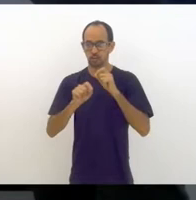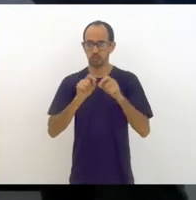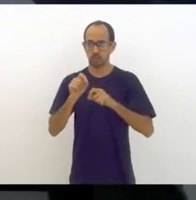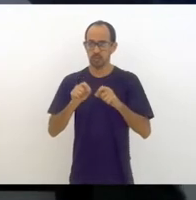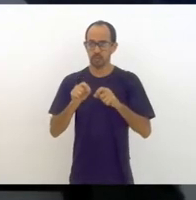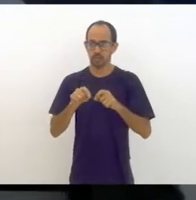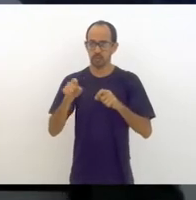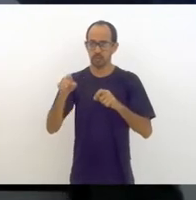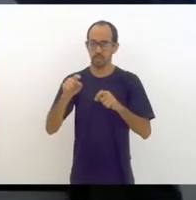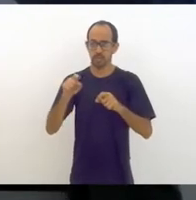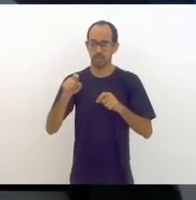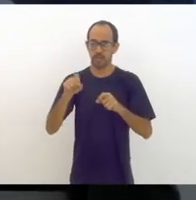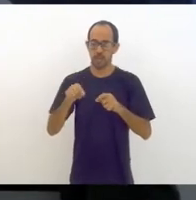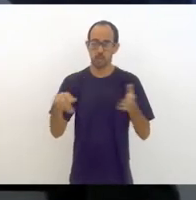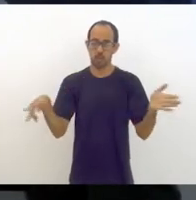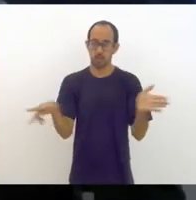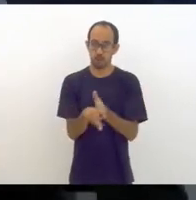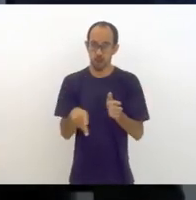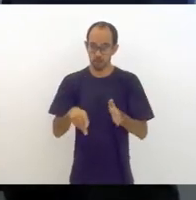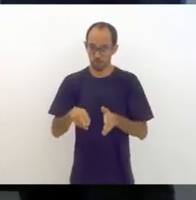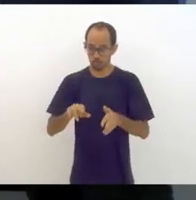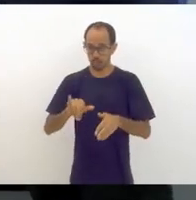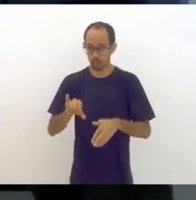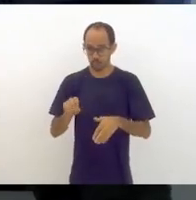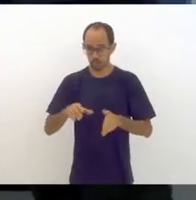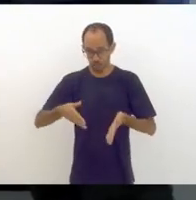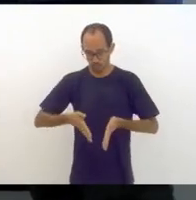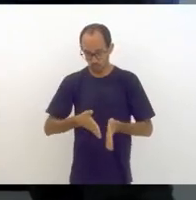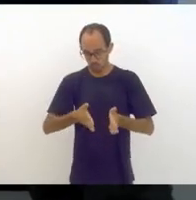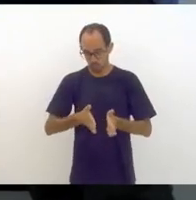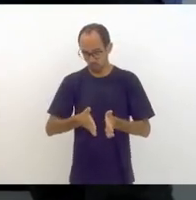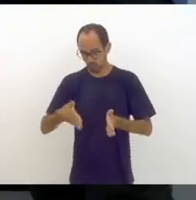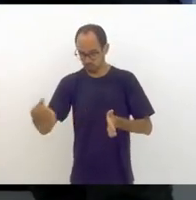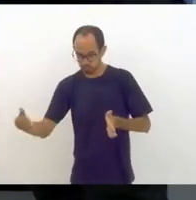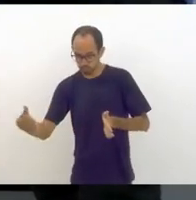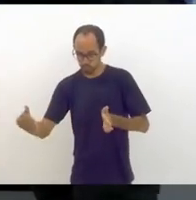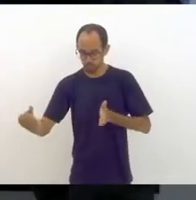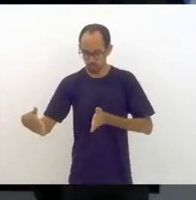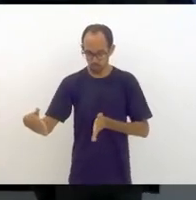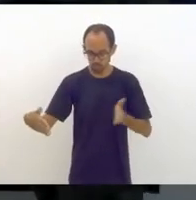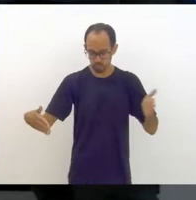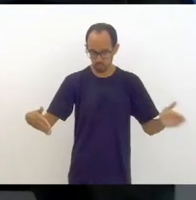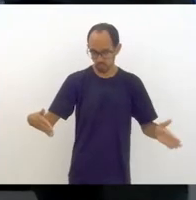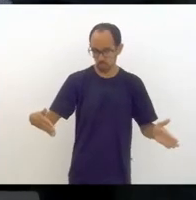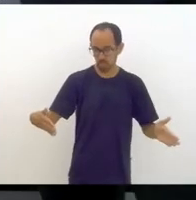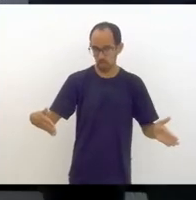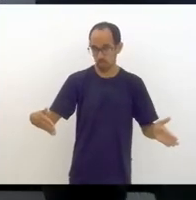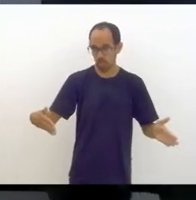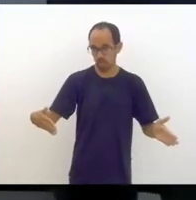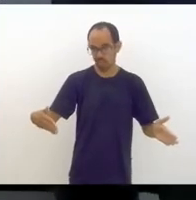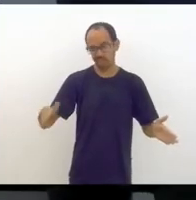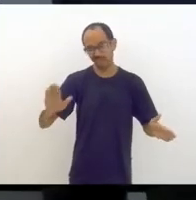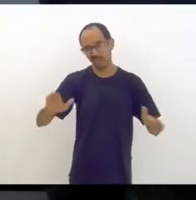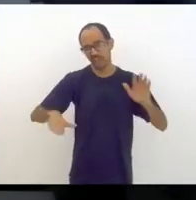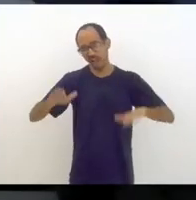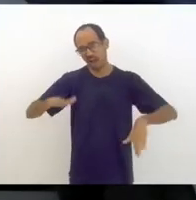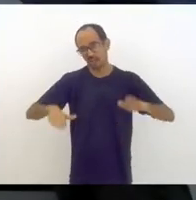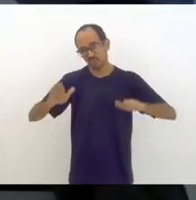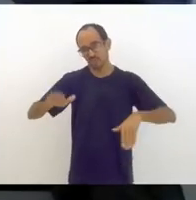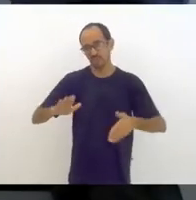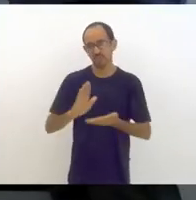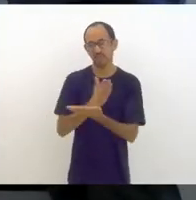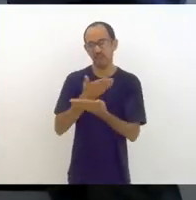pega o leito do rio, margem, faixa marginal de proteção e, eventualmente,